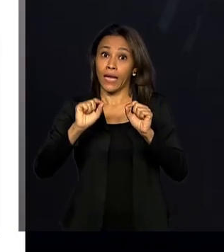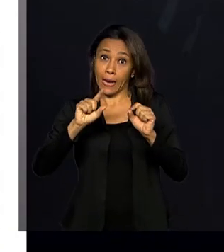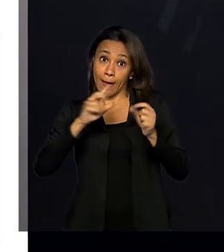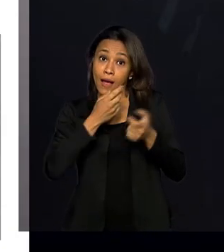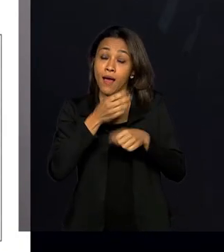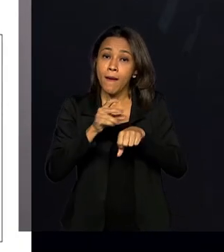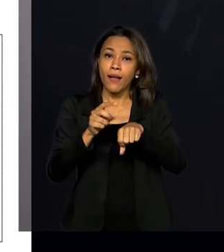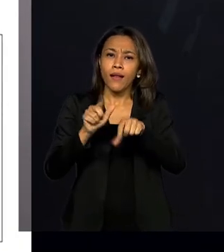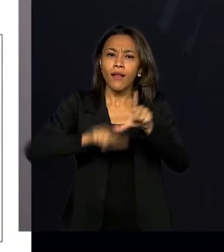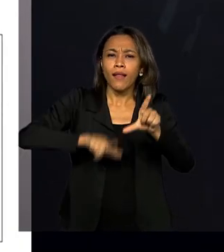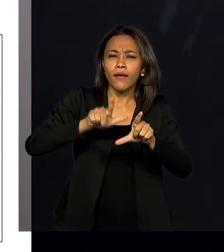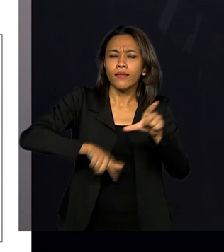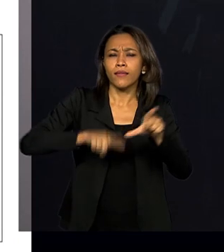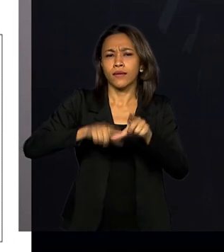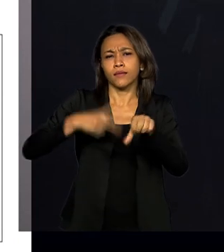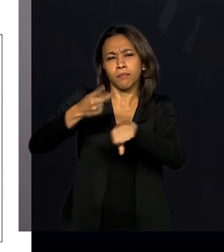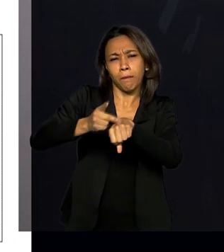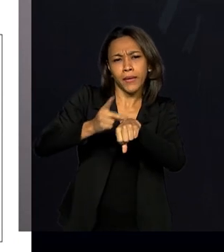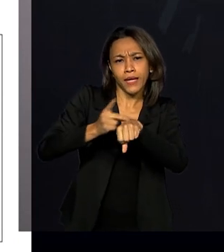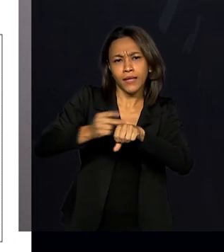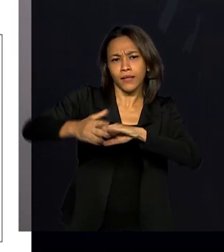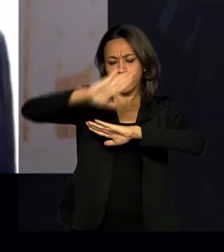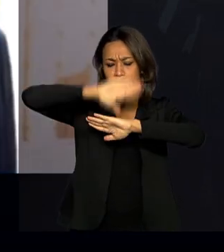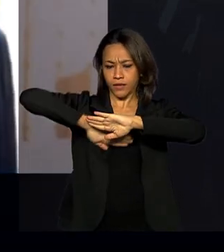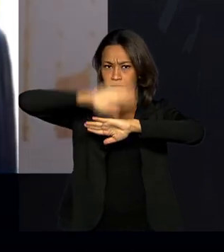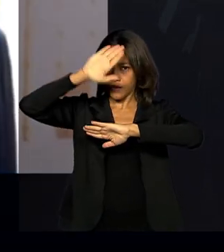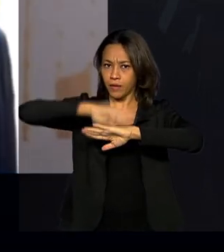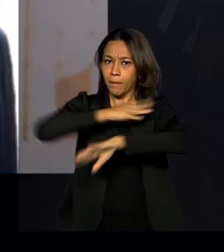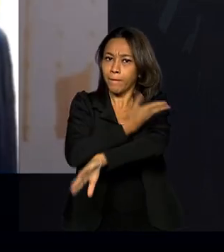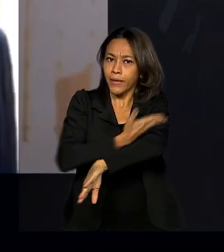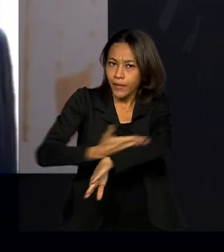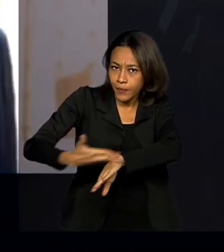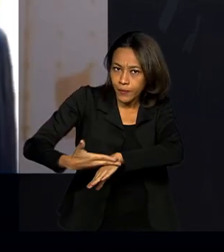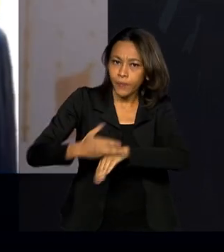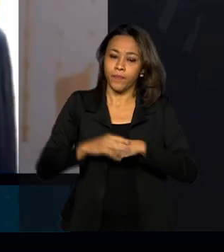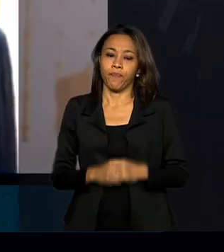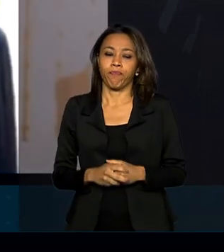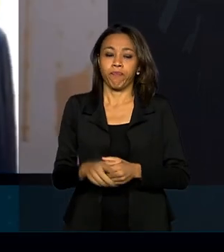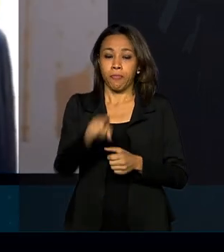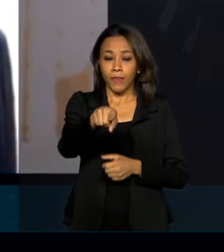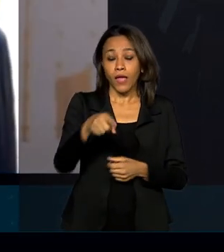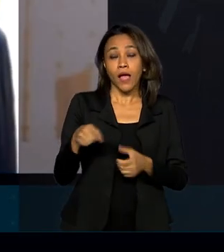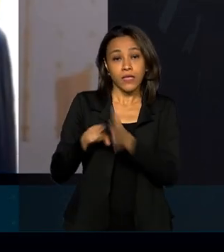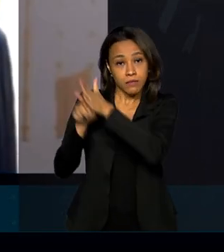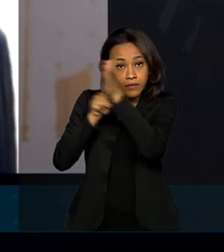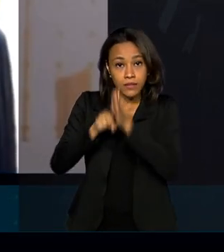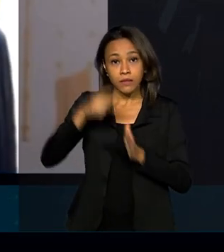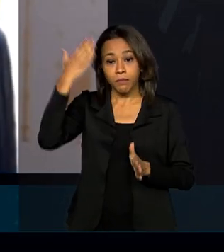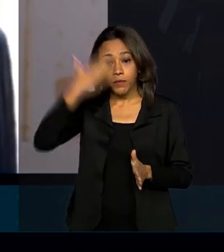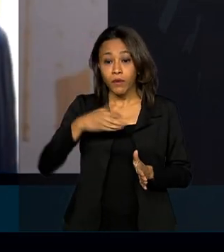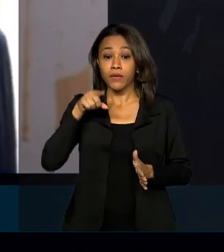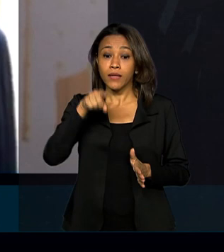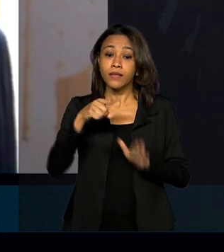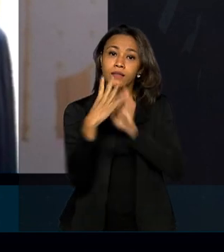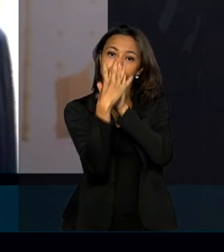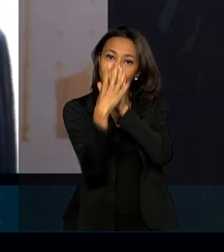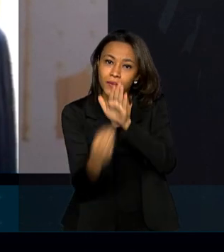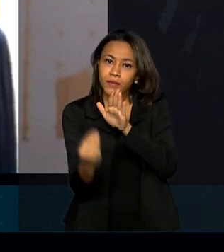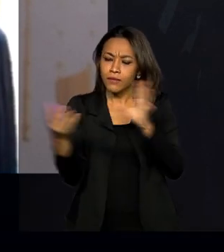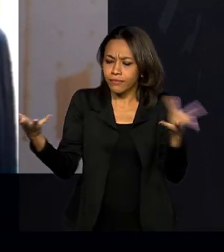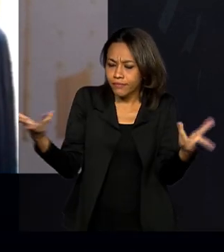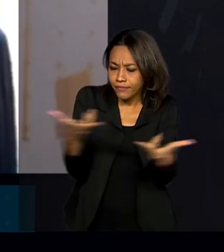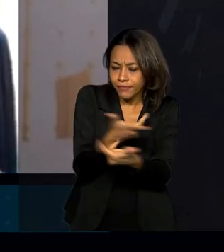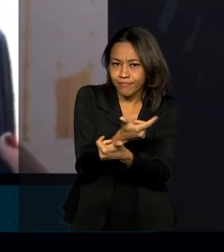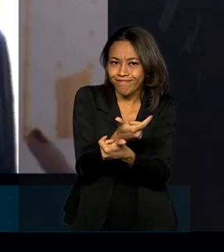pretas e fundo branco para facilitar a leitura. As evidências comprovam que este tipo de modelo é eficiente,